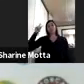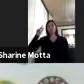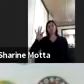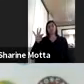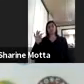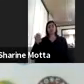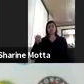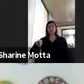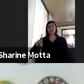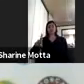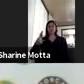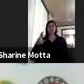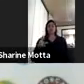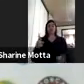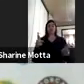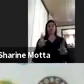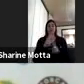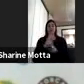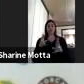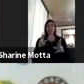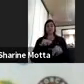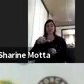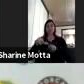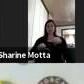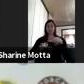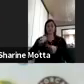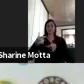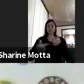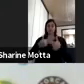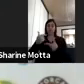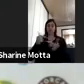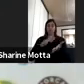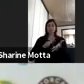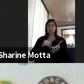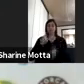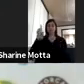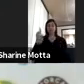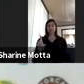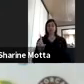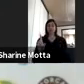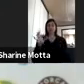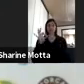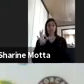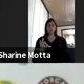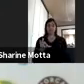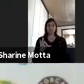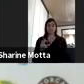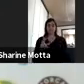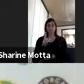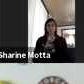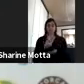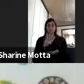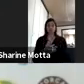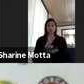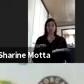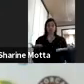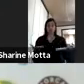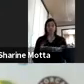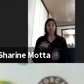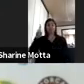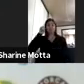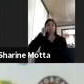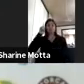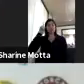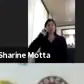trabalhista, que também tirou muitos direitos dos trabalhadores. E continuamos sendo precarizados diariamente. Por